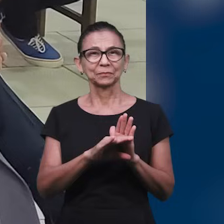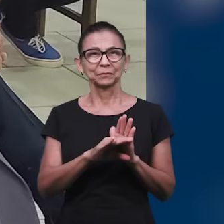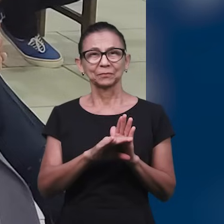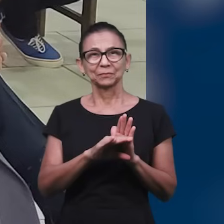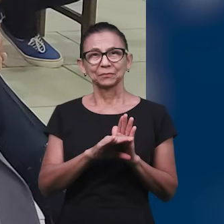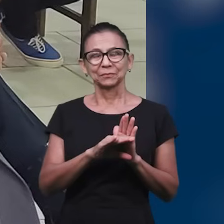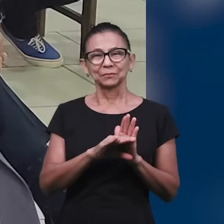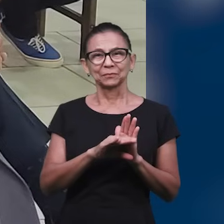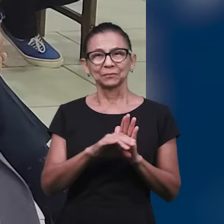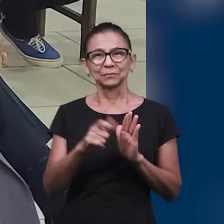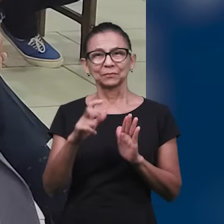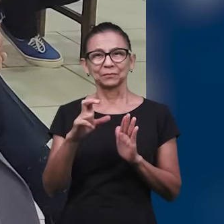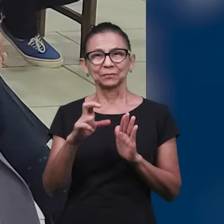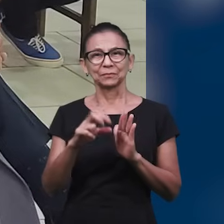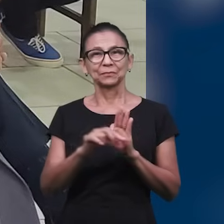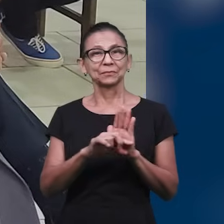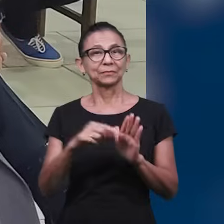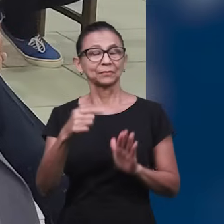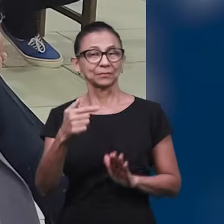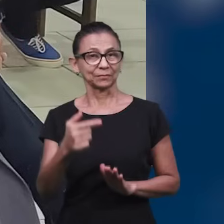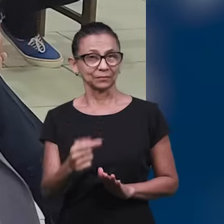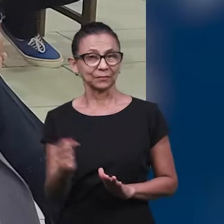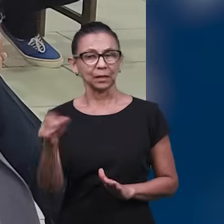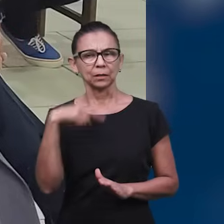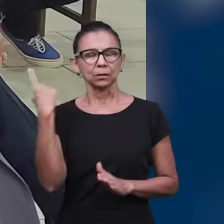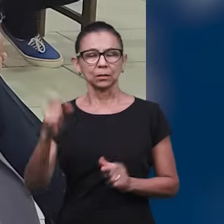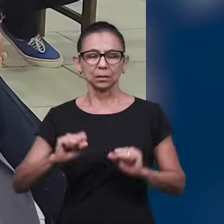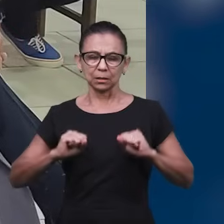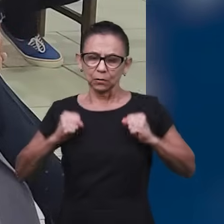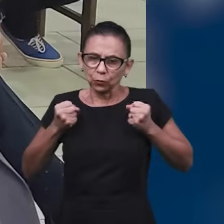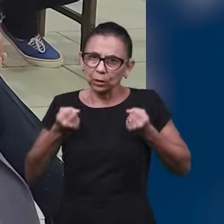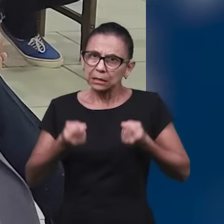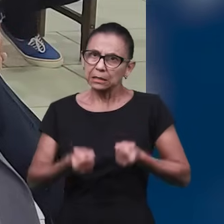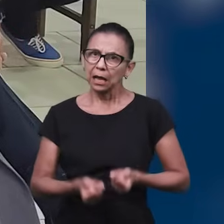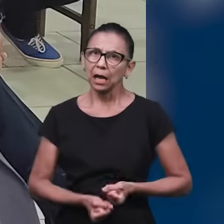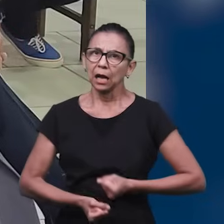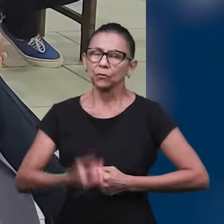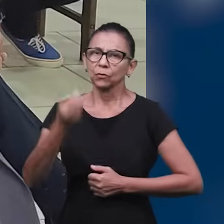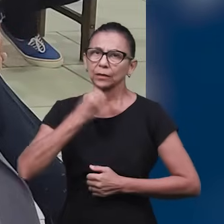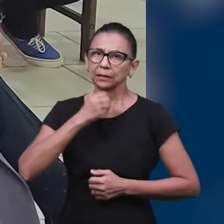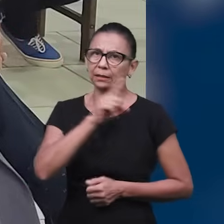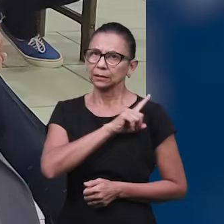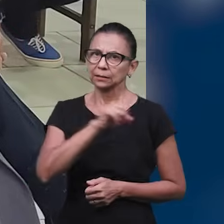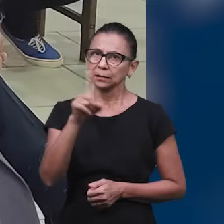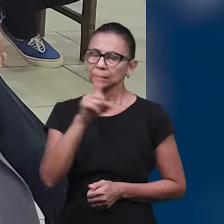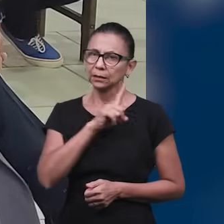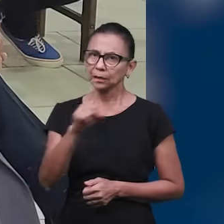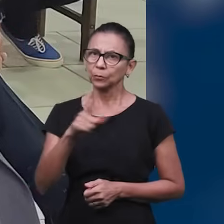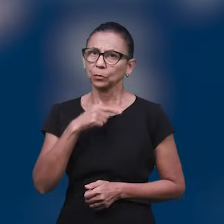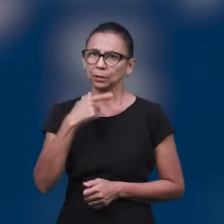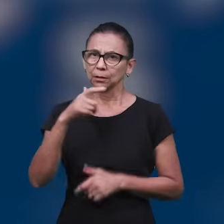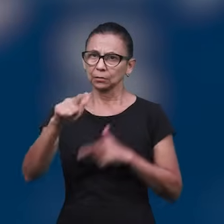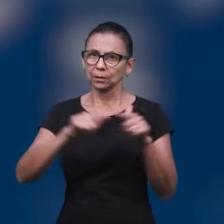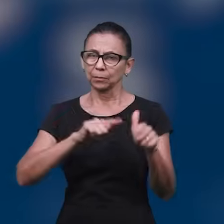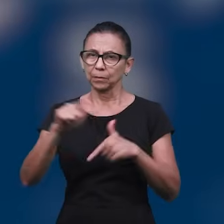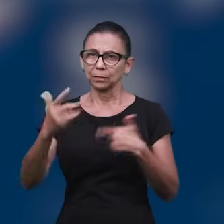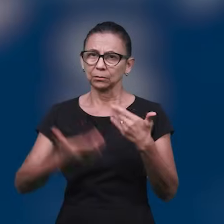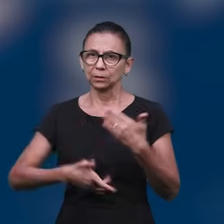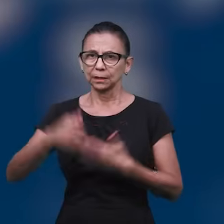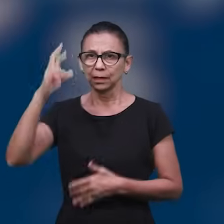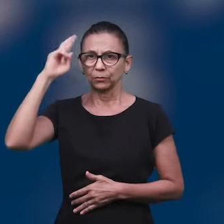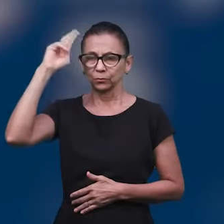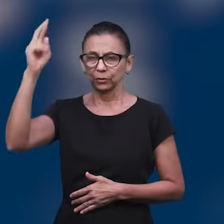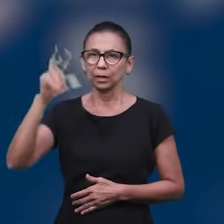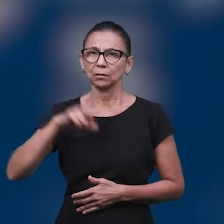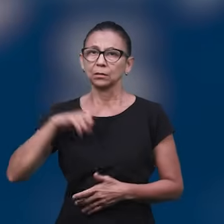Mas esforçai-vos e não desfaleçam as vossas mãos, porque a vossa obra tem uma recompensa. Muitos irmãos